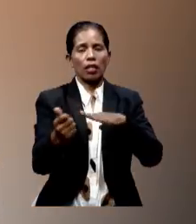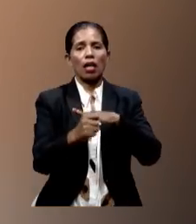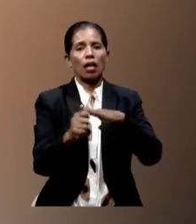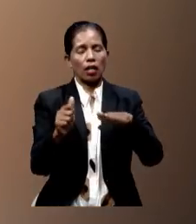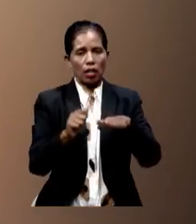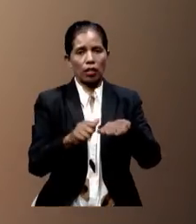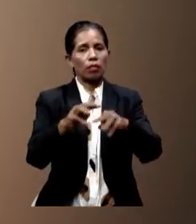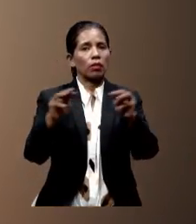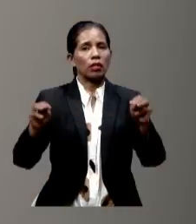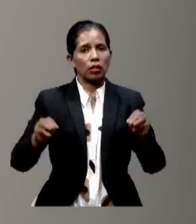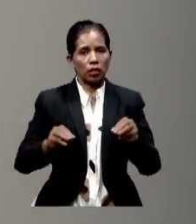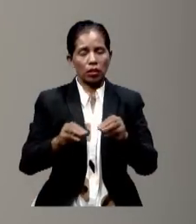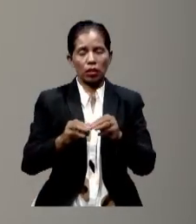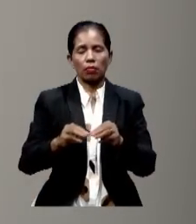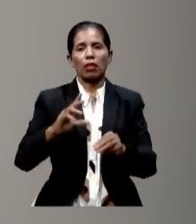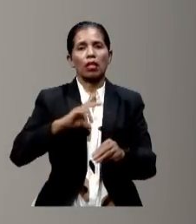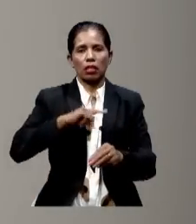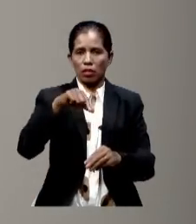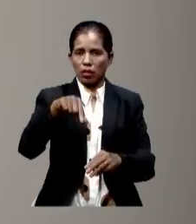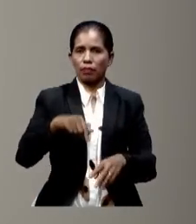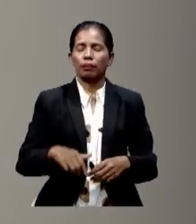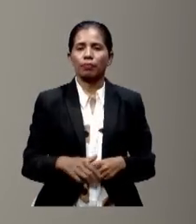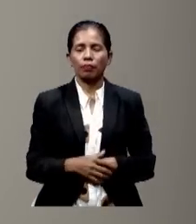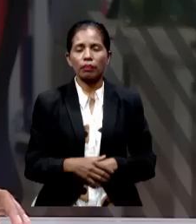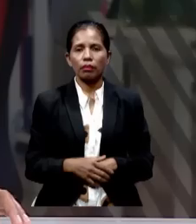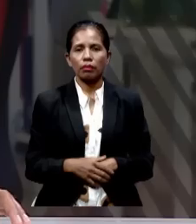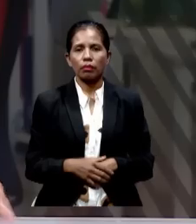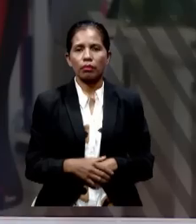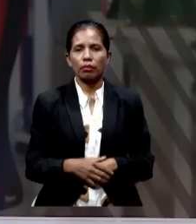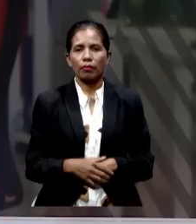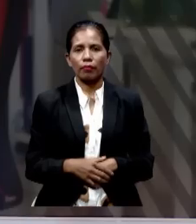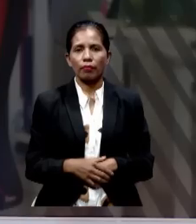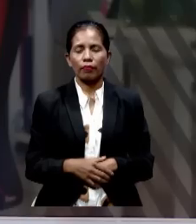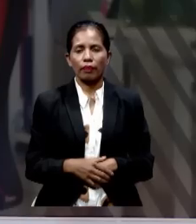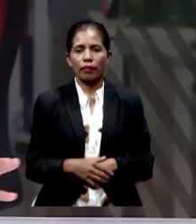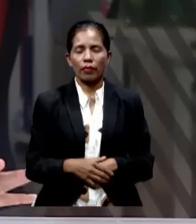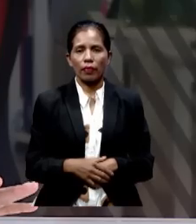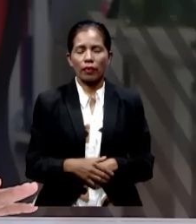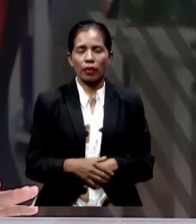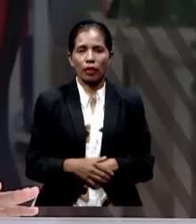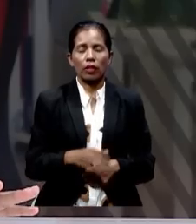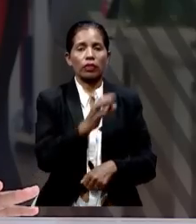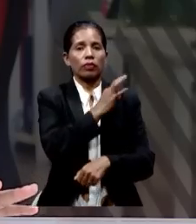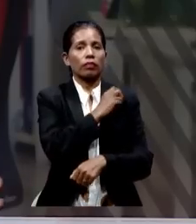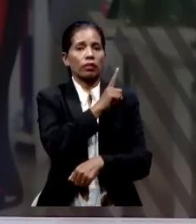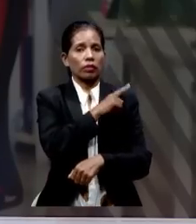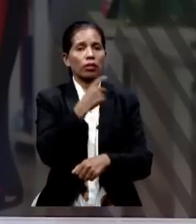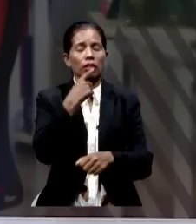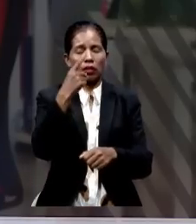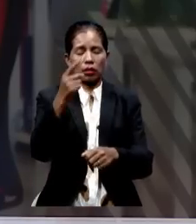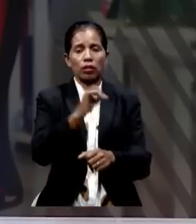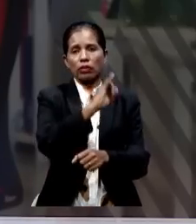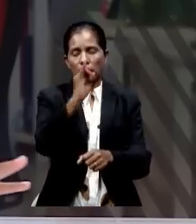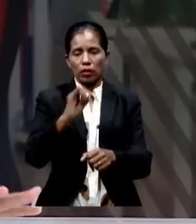Liquiçá Dulce da Costa Rafael dos Reis Diemen. Tenente General Falu Ratelai Kateteng se investiga